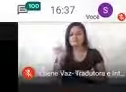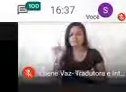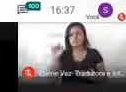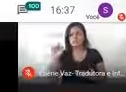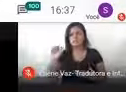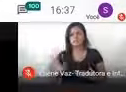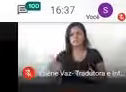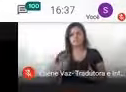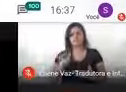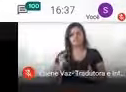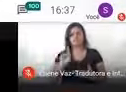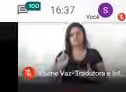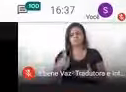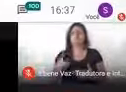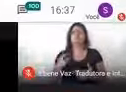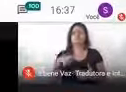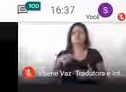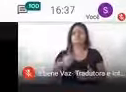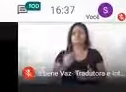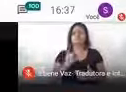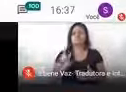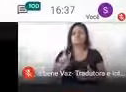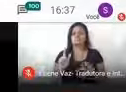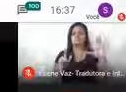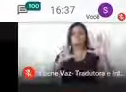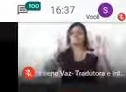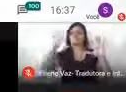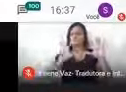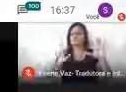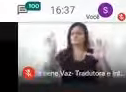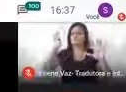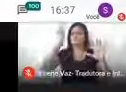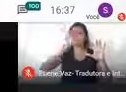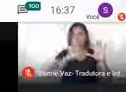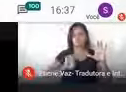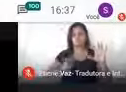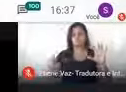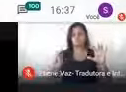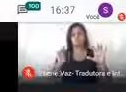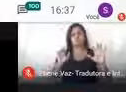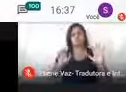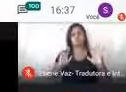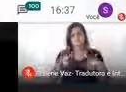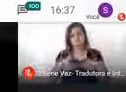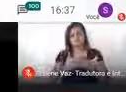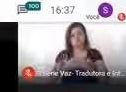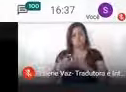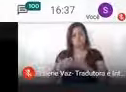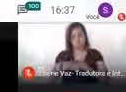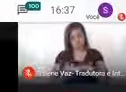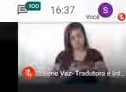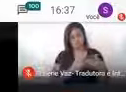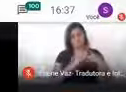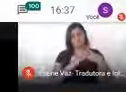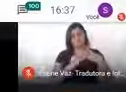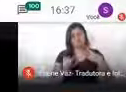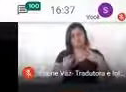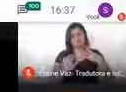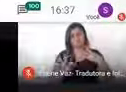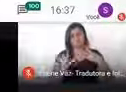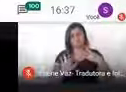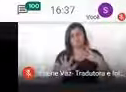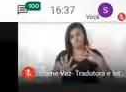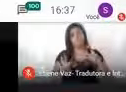universidades brasileiras que estão ocupadas com essa abordagem, que são muitas, né? Inclusive a